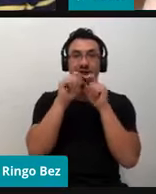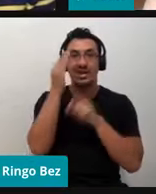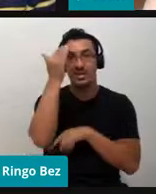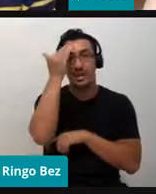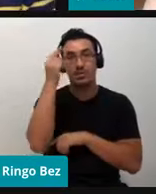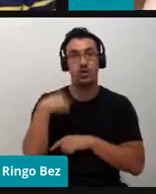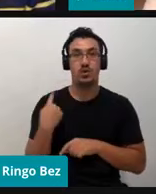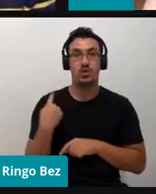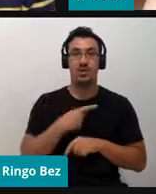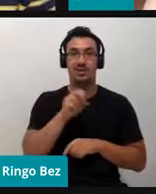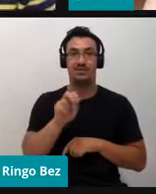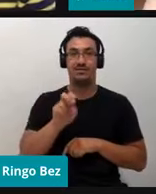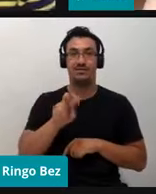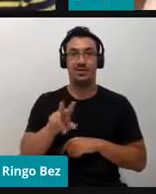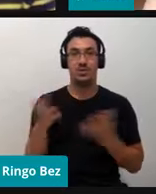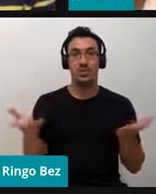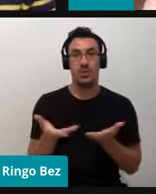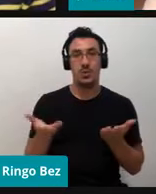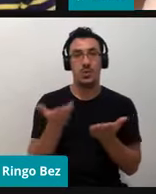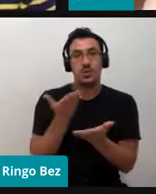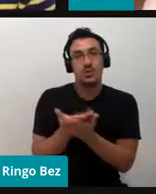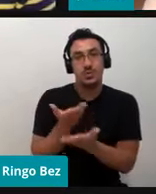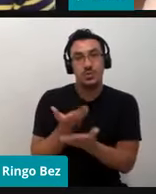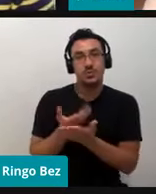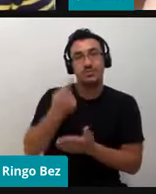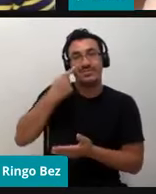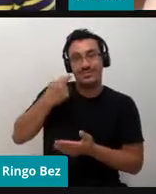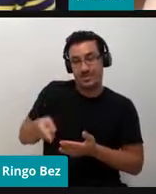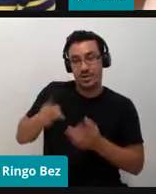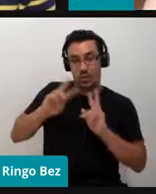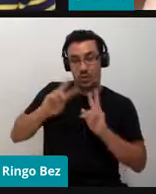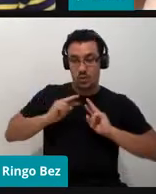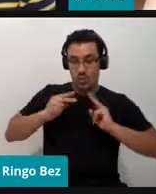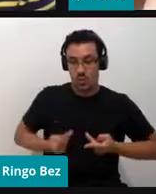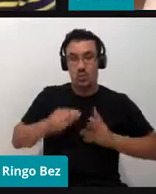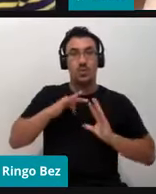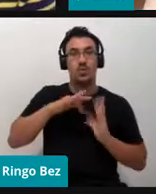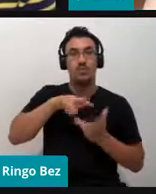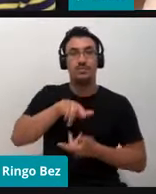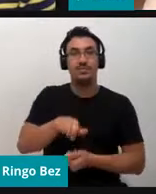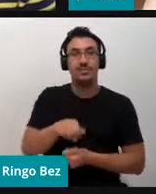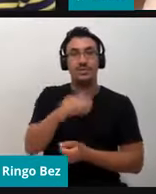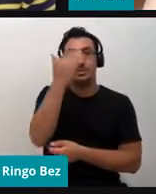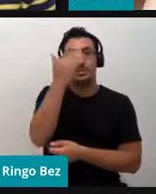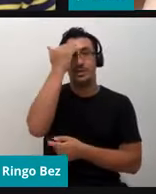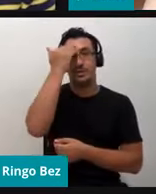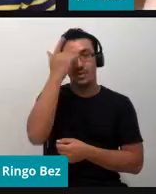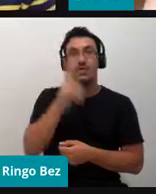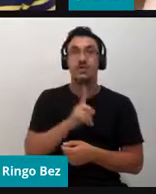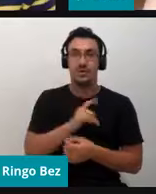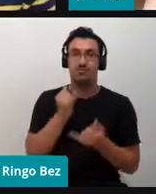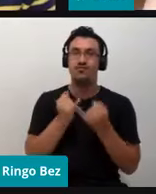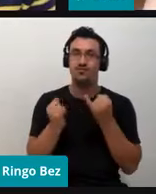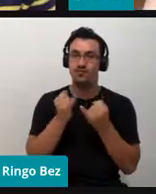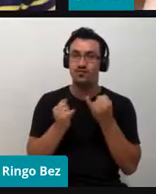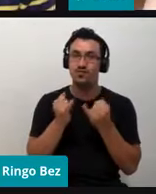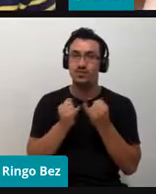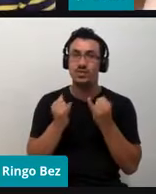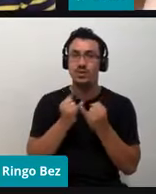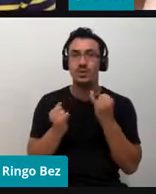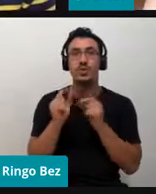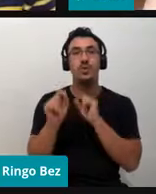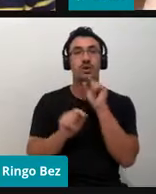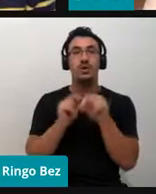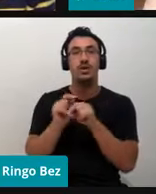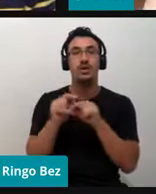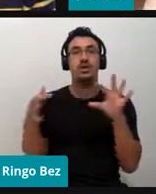temos verificado nos seres humanos no mundo inteiro, com uma semelhança no seu genoma de acima